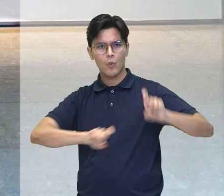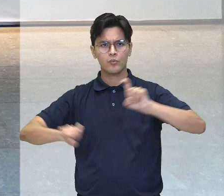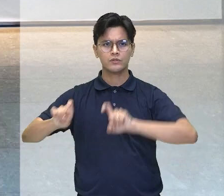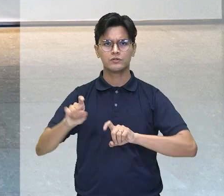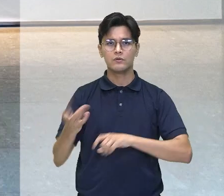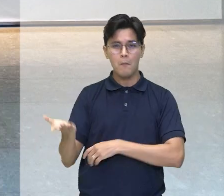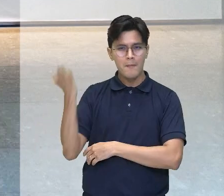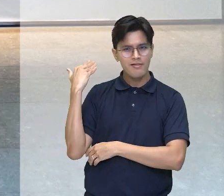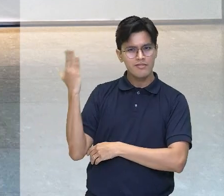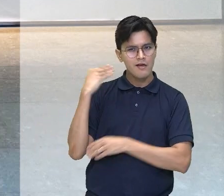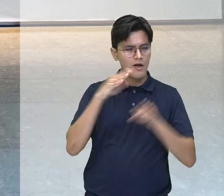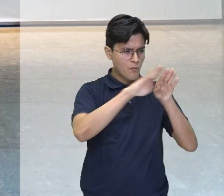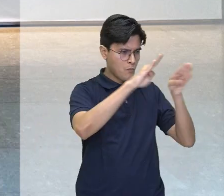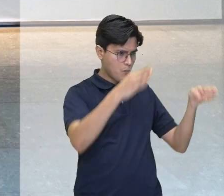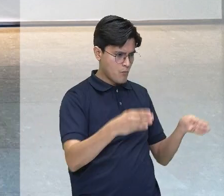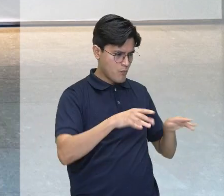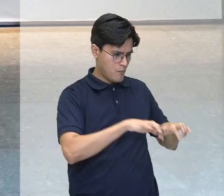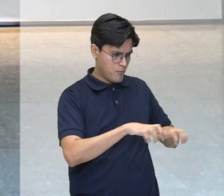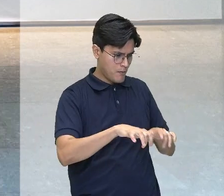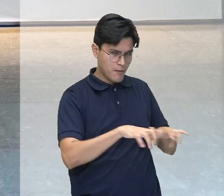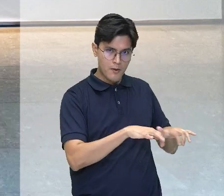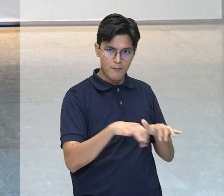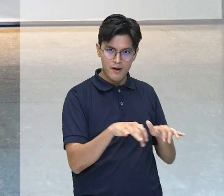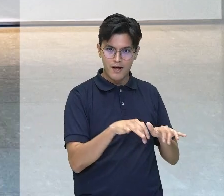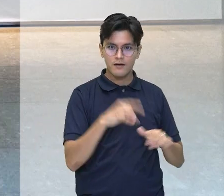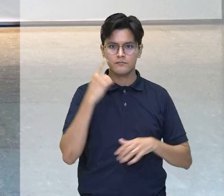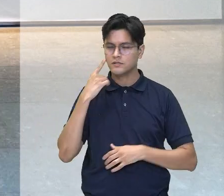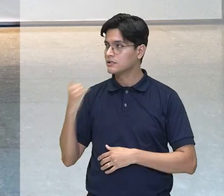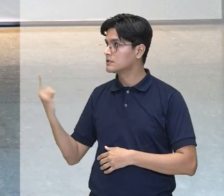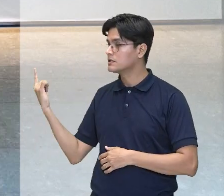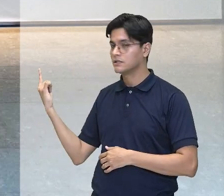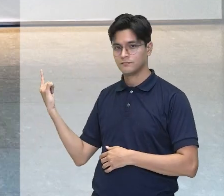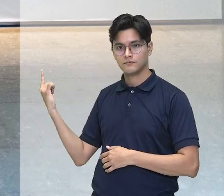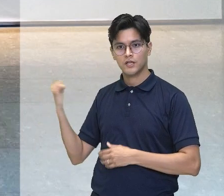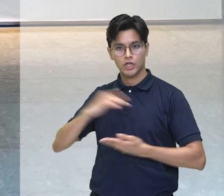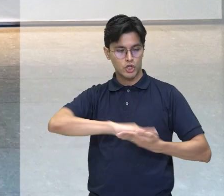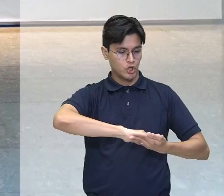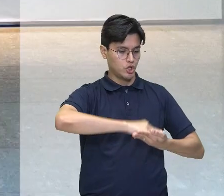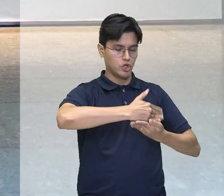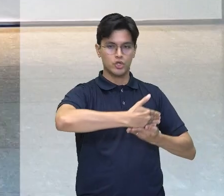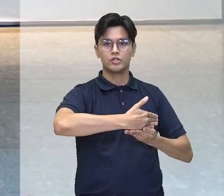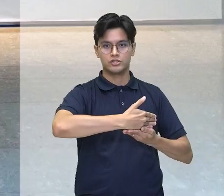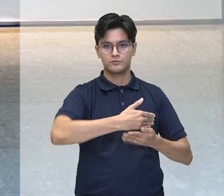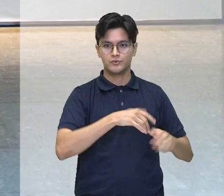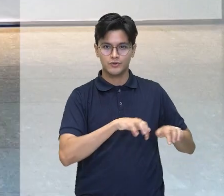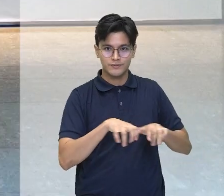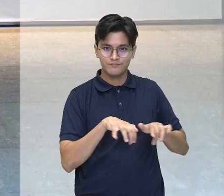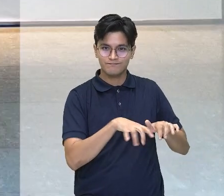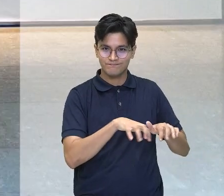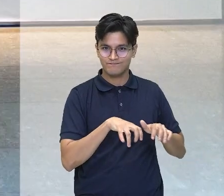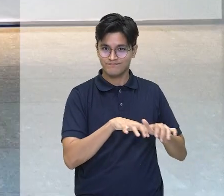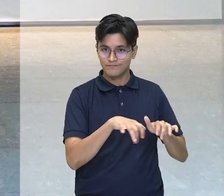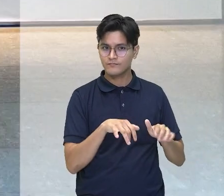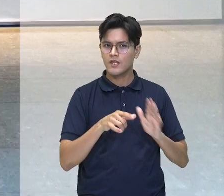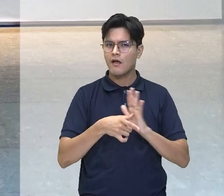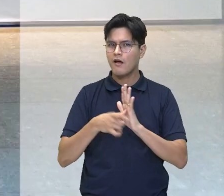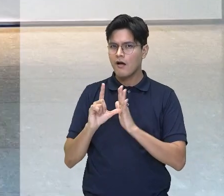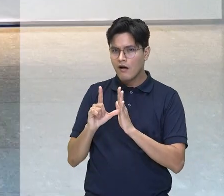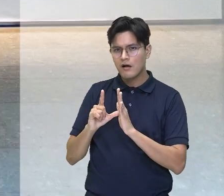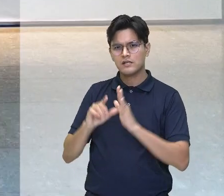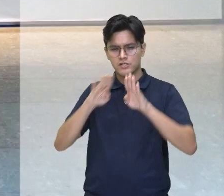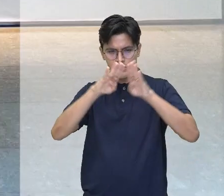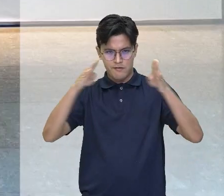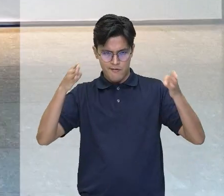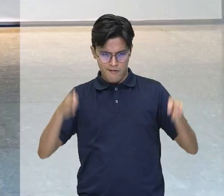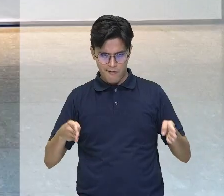de mesa, e aqui do outro lado nós temos um notebook. Muito bem. Então, antes os computadores, eles eram grandes,